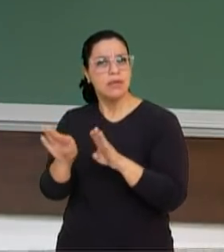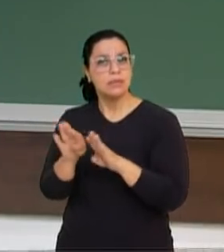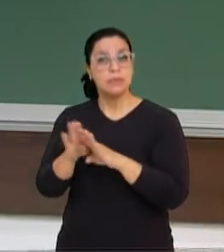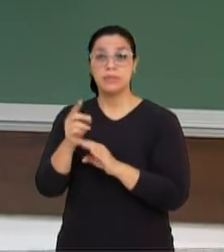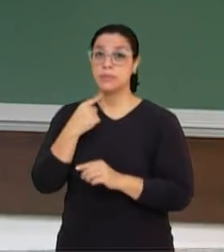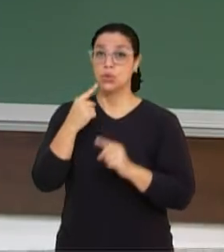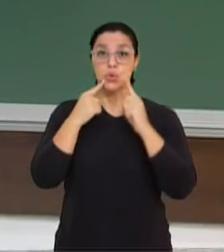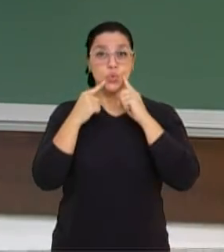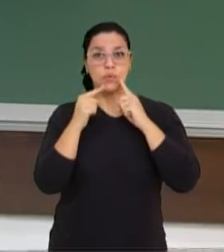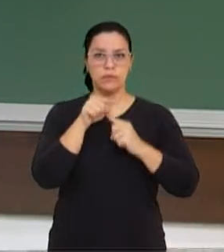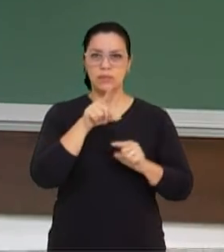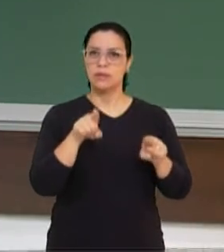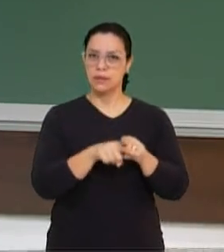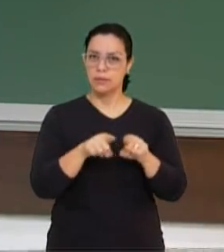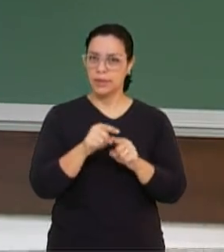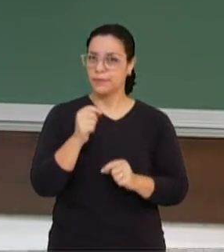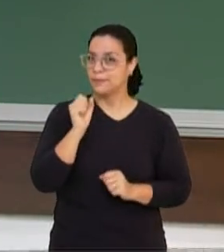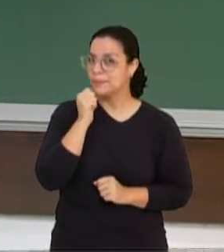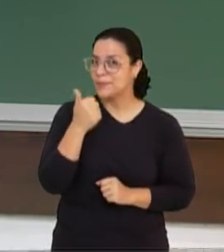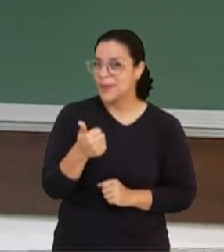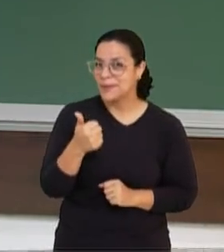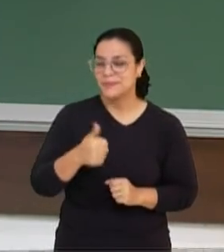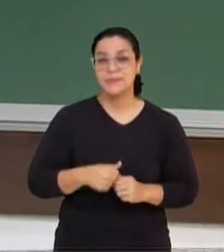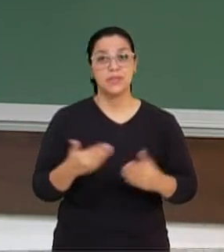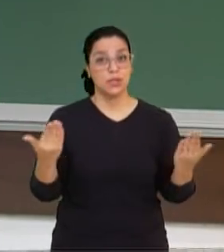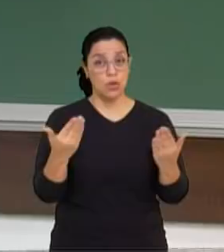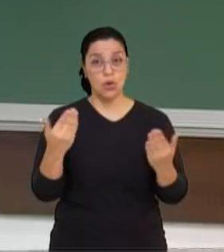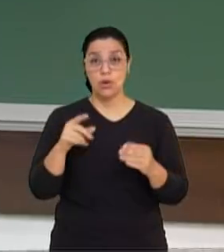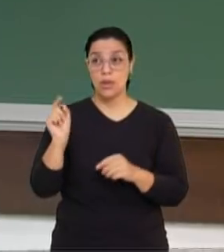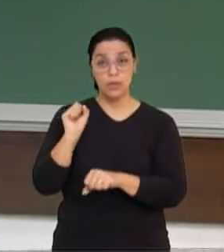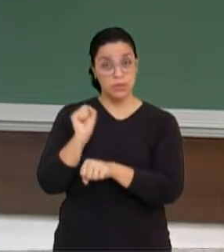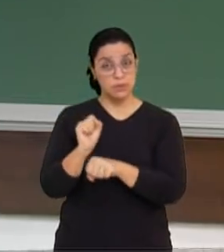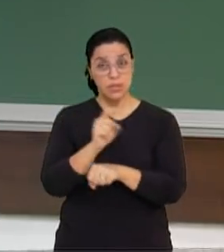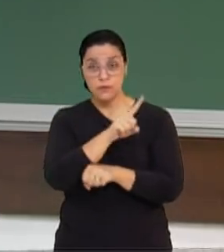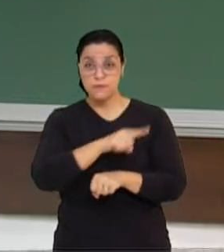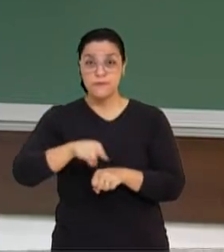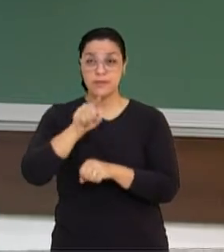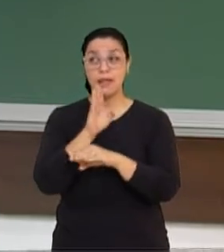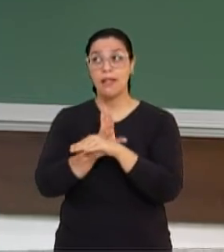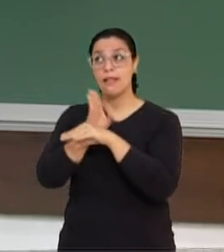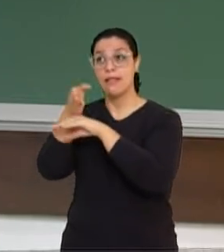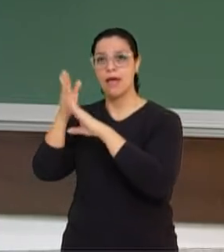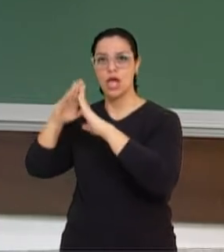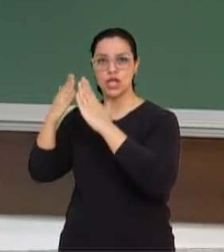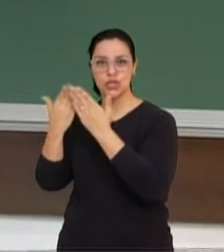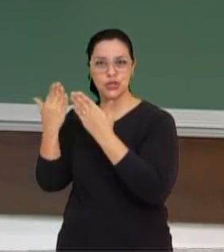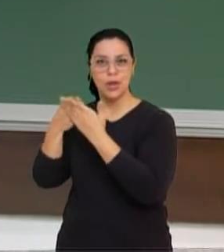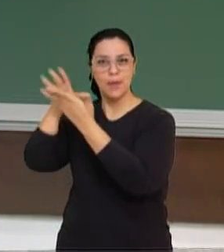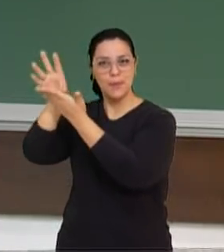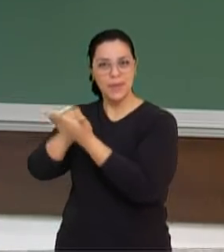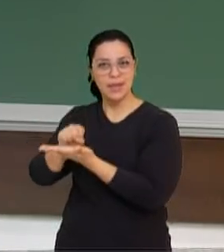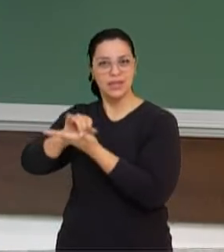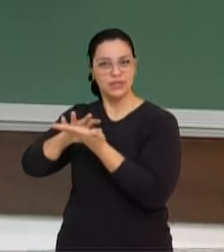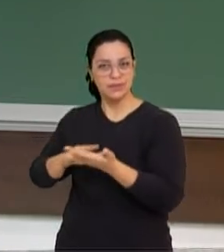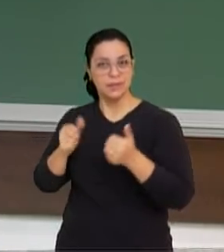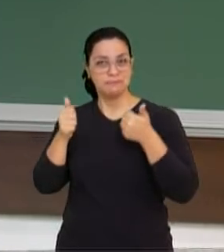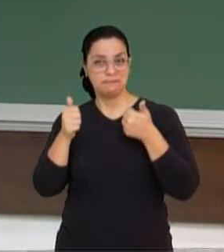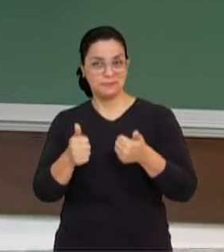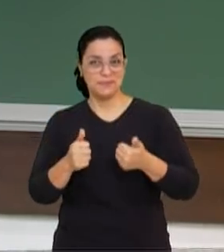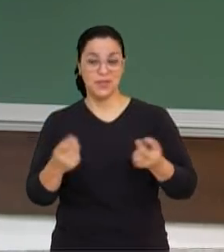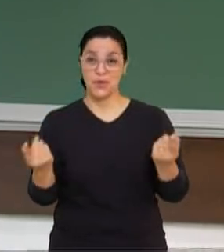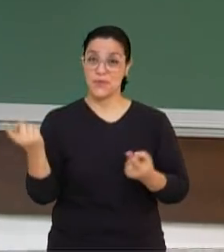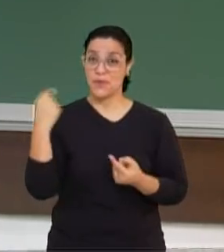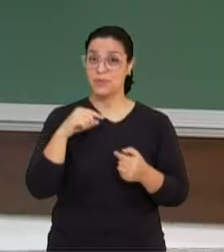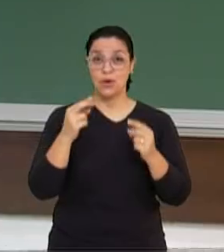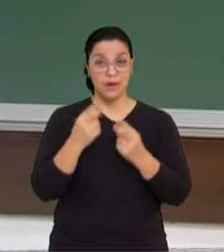suas dúvidas, belezinha? Então, eles estão aguardando vocês irem lá retirar essas atividades, lá na escola, beleza? Então,